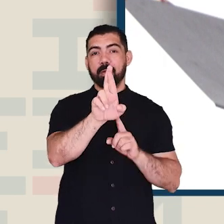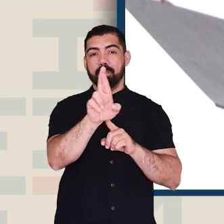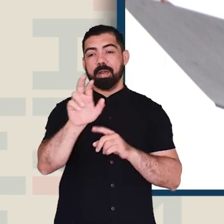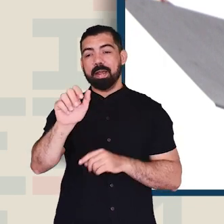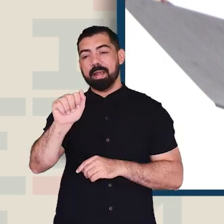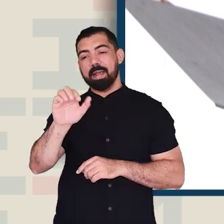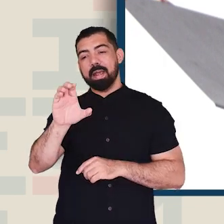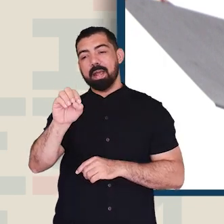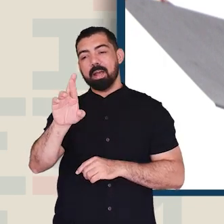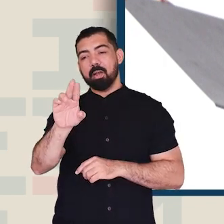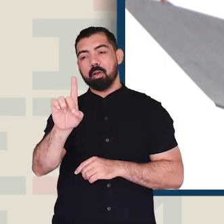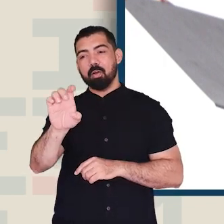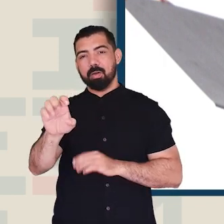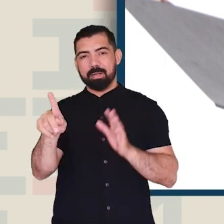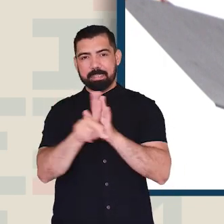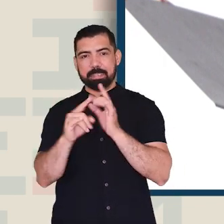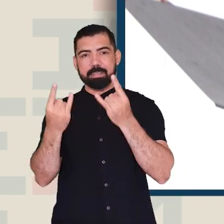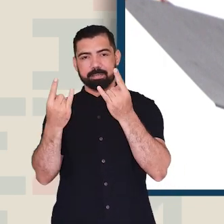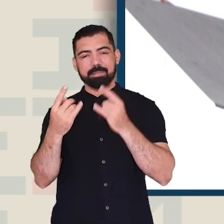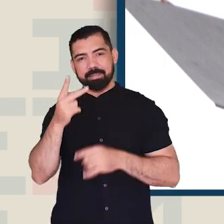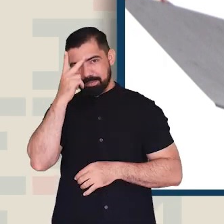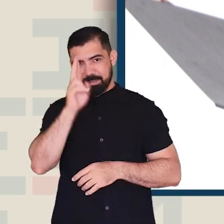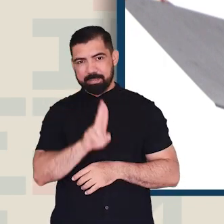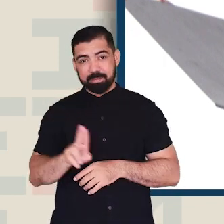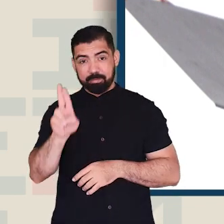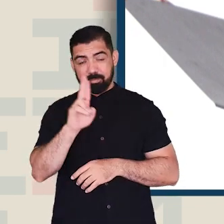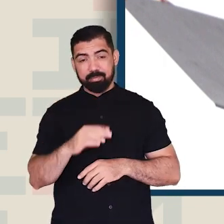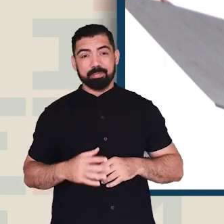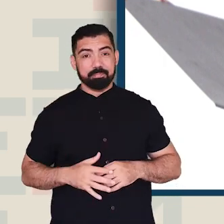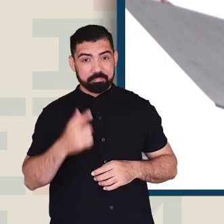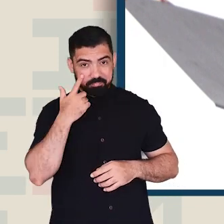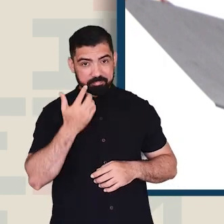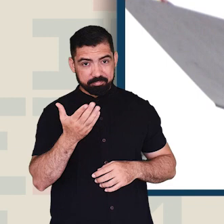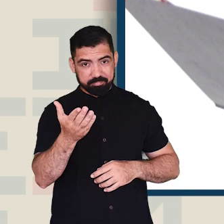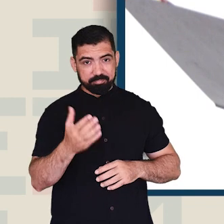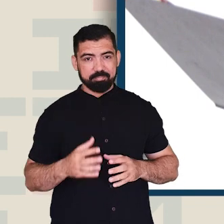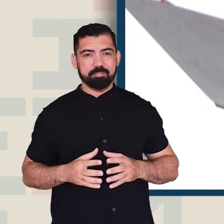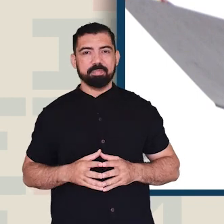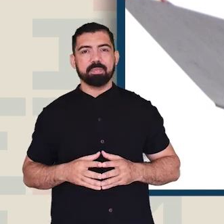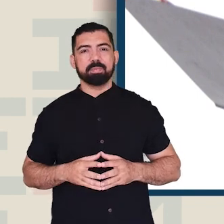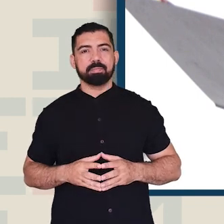Power chord do rock, né? Você usa com a distortion.